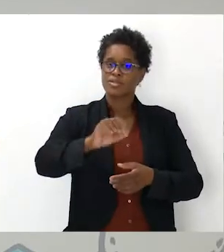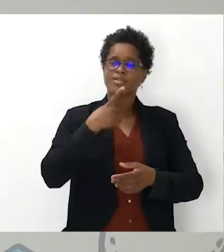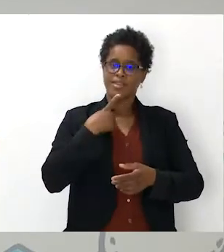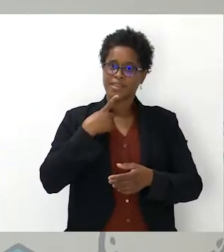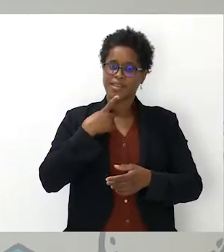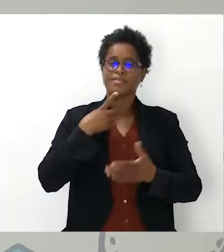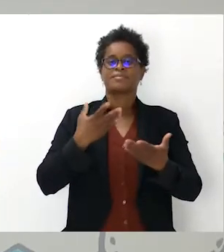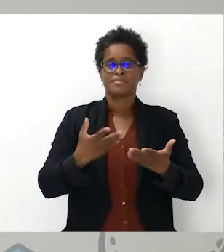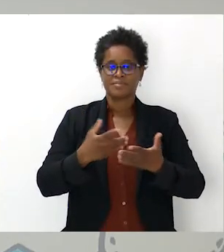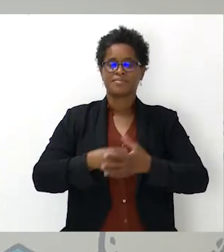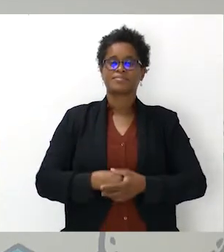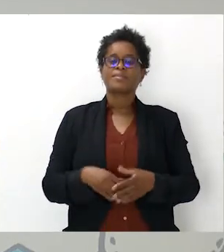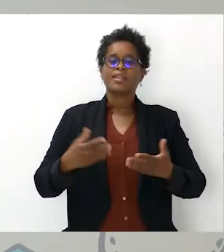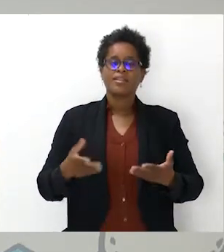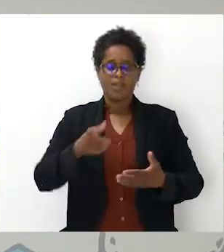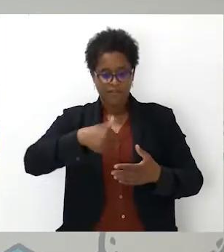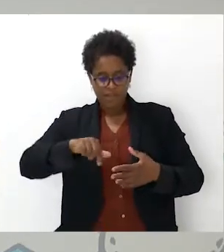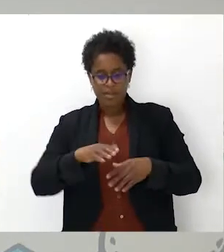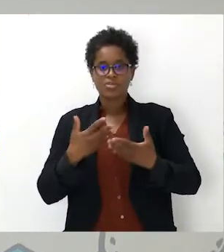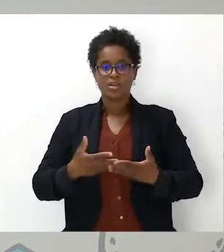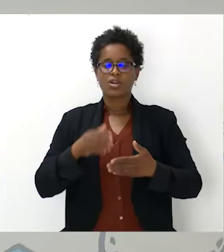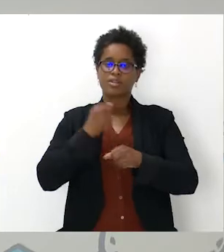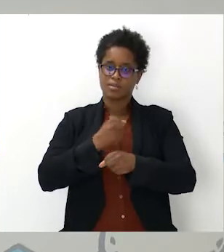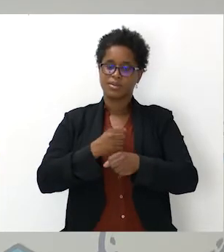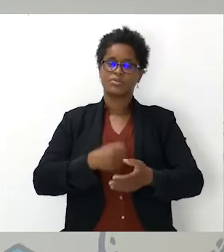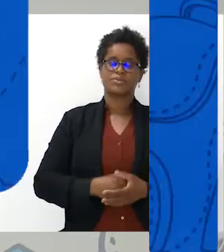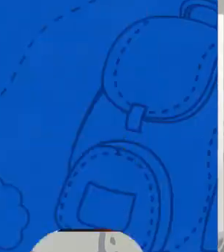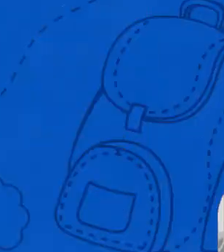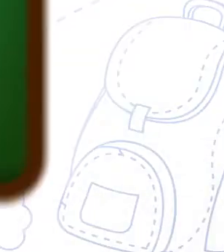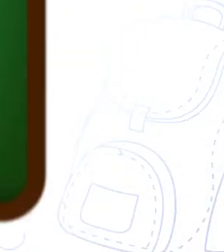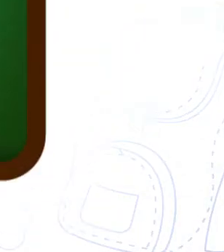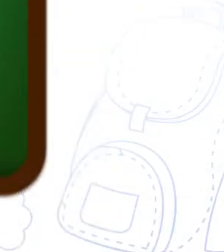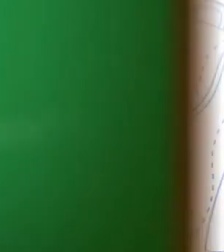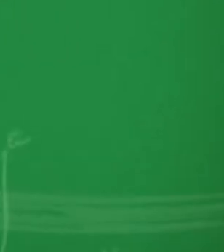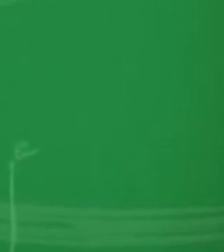entender? Então vamos agora para exercícios.